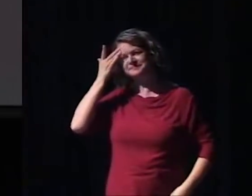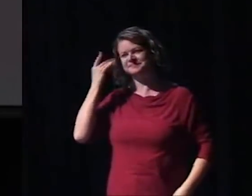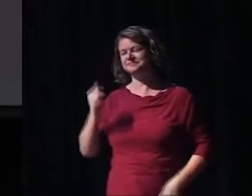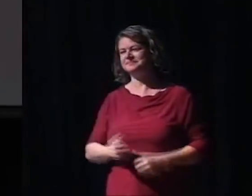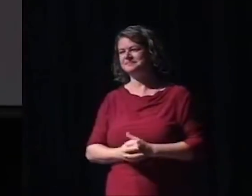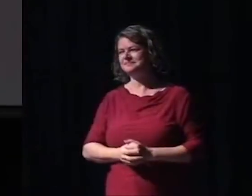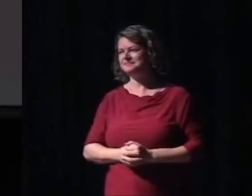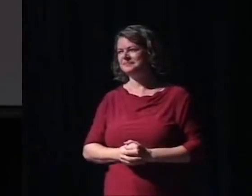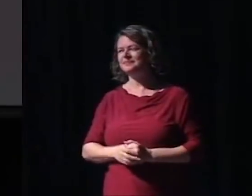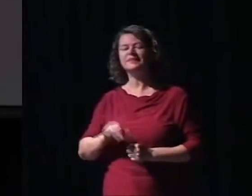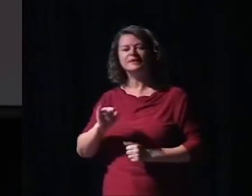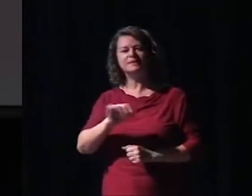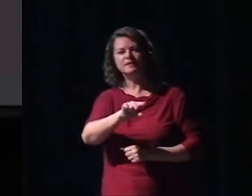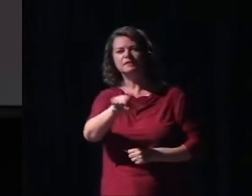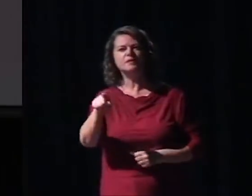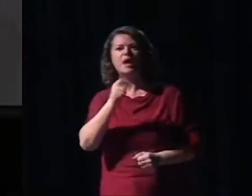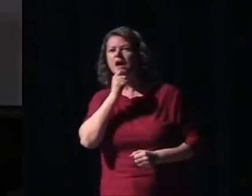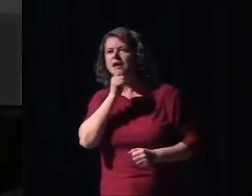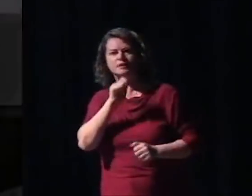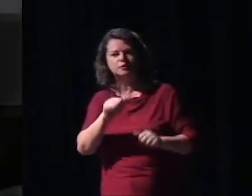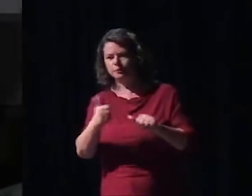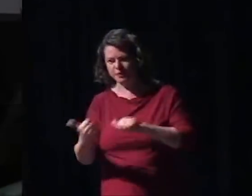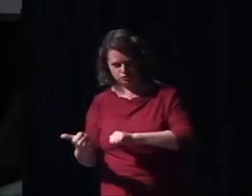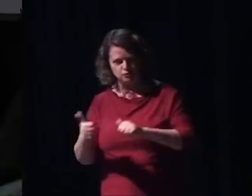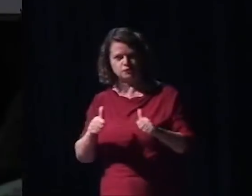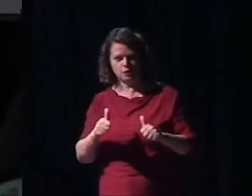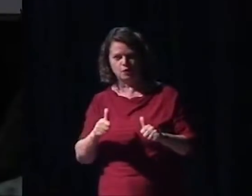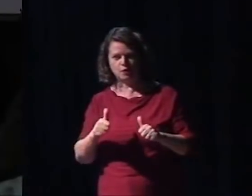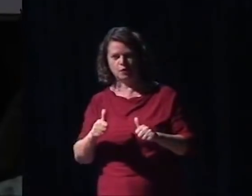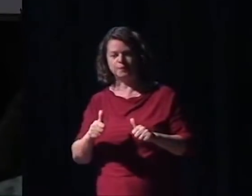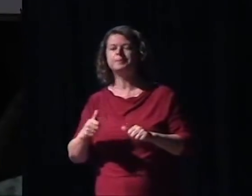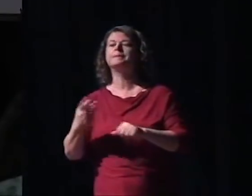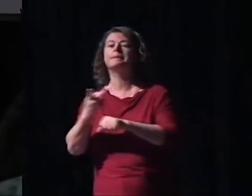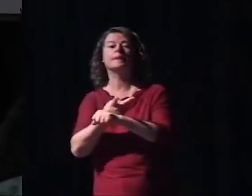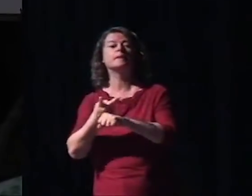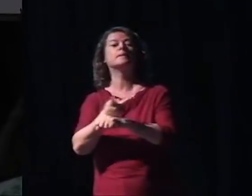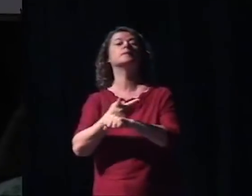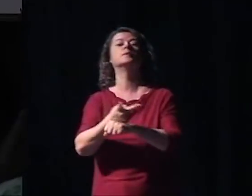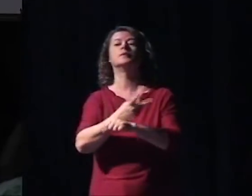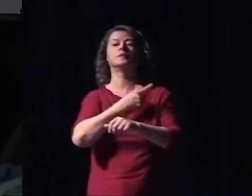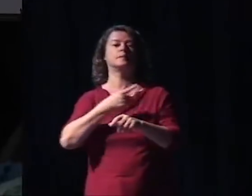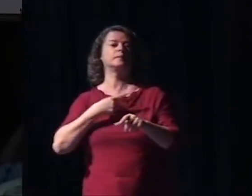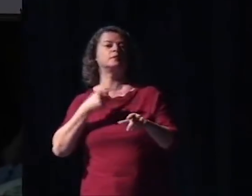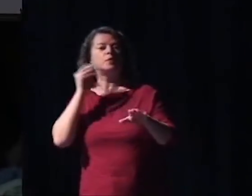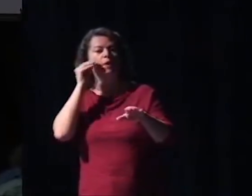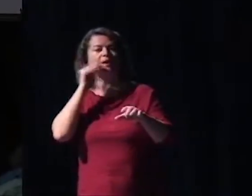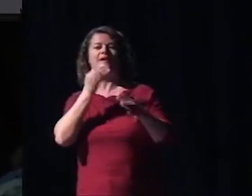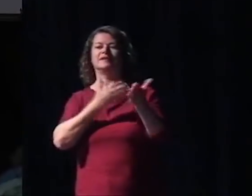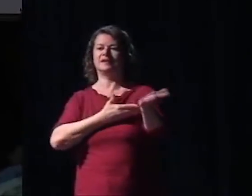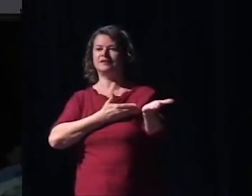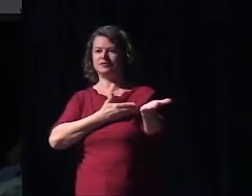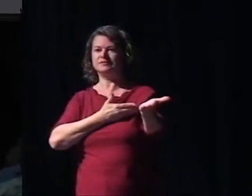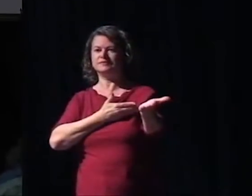Se você não é batizado, procure hoje o pastor Paulo. Nós